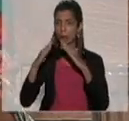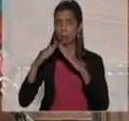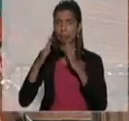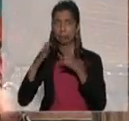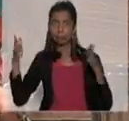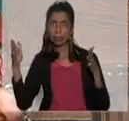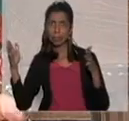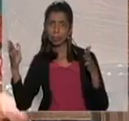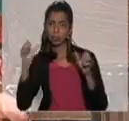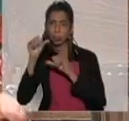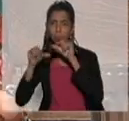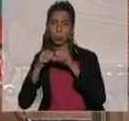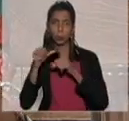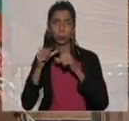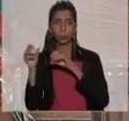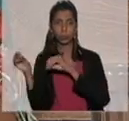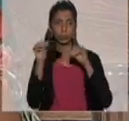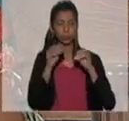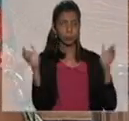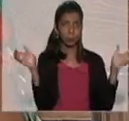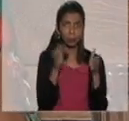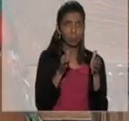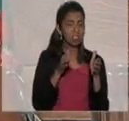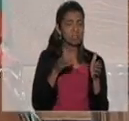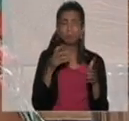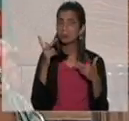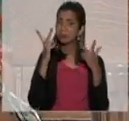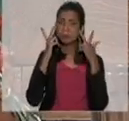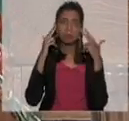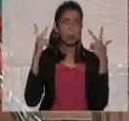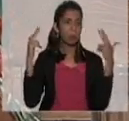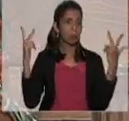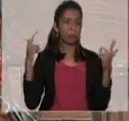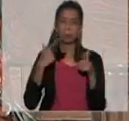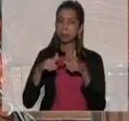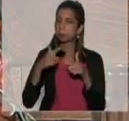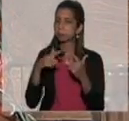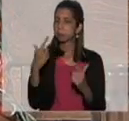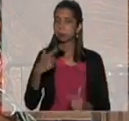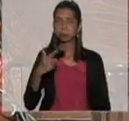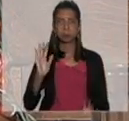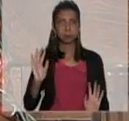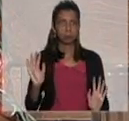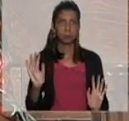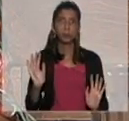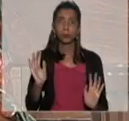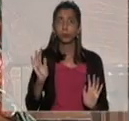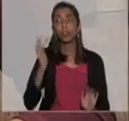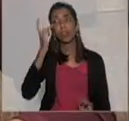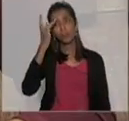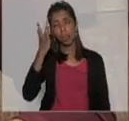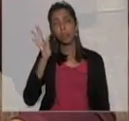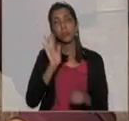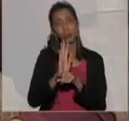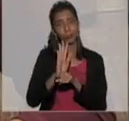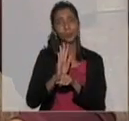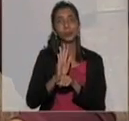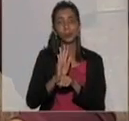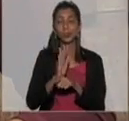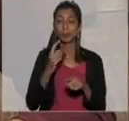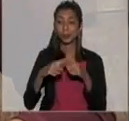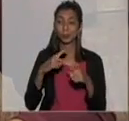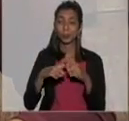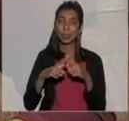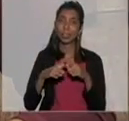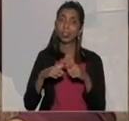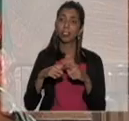de uma casa grande uma coisa pequena se tiver que sabe eu não tenho o menor problema nesse sentido isso é facilitador para caramba na vida